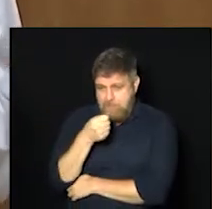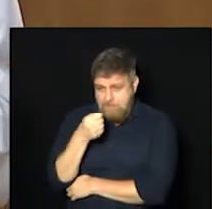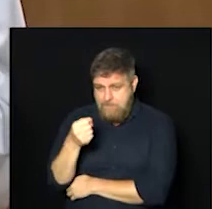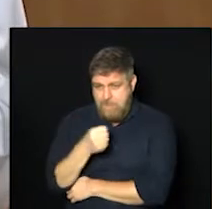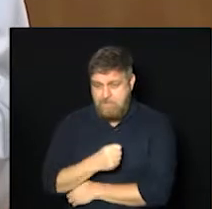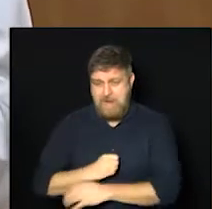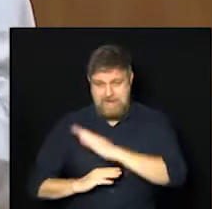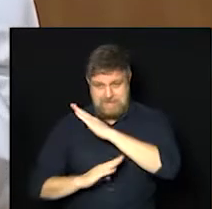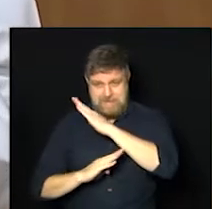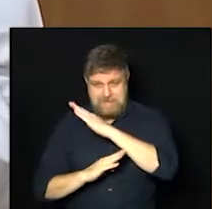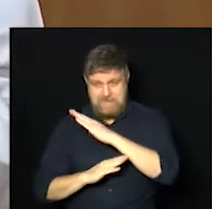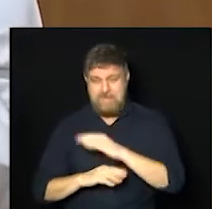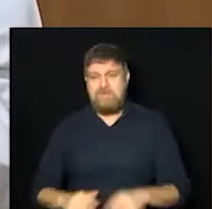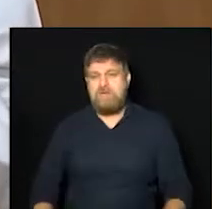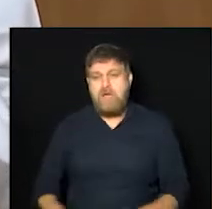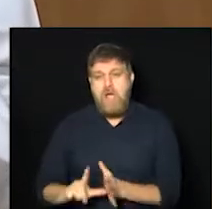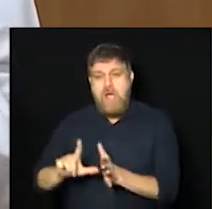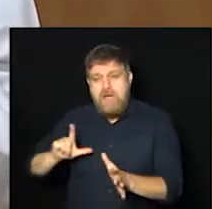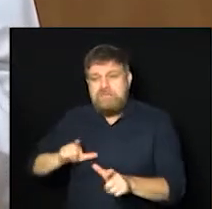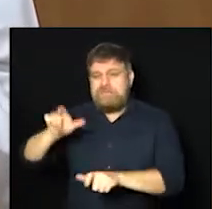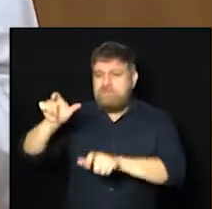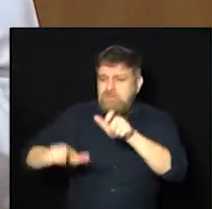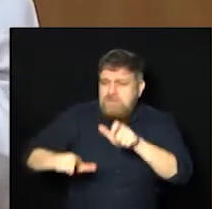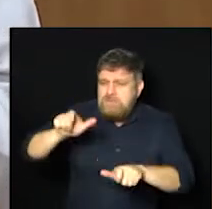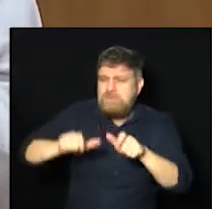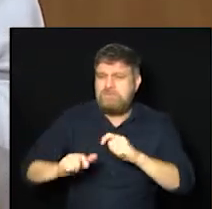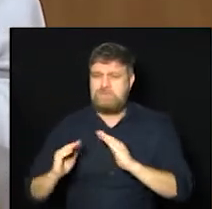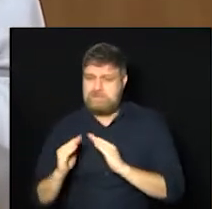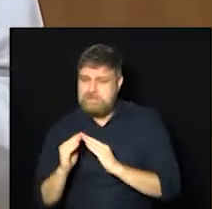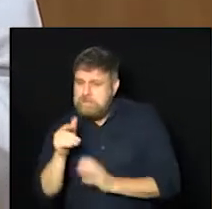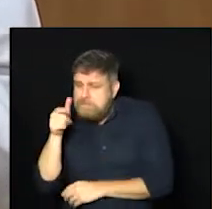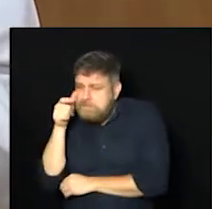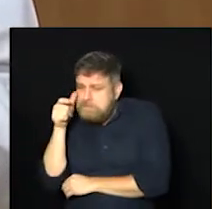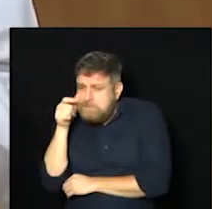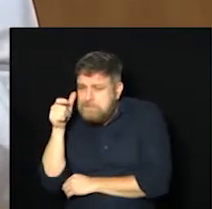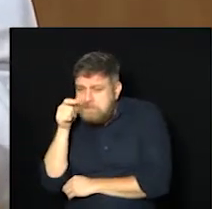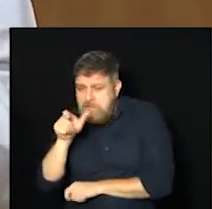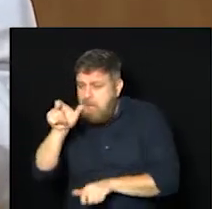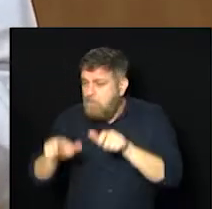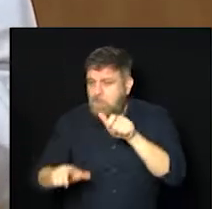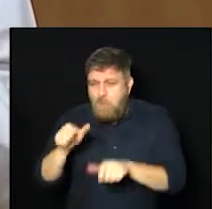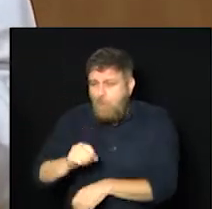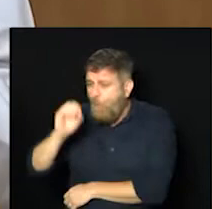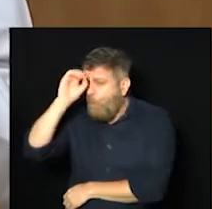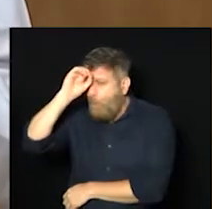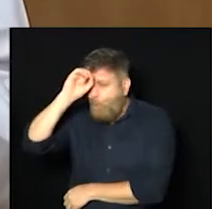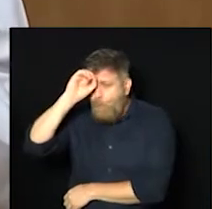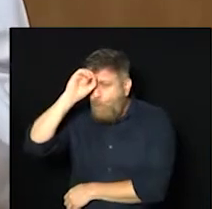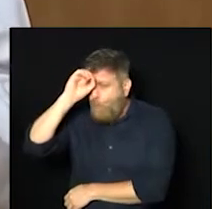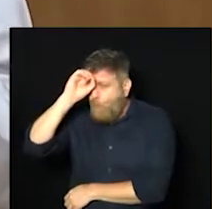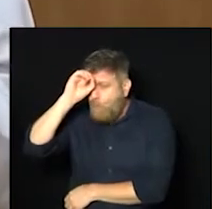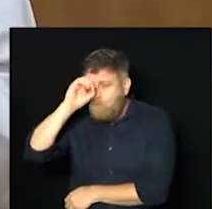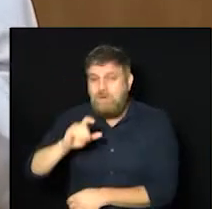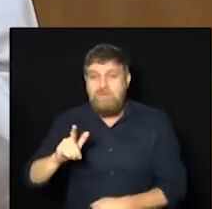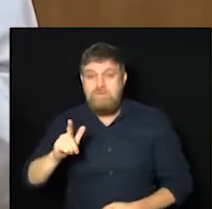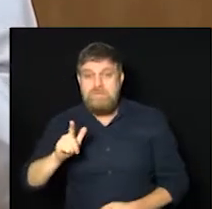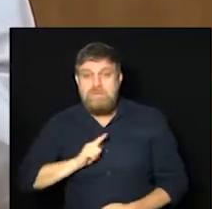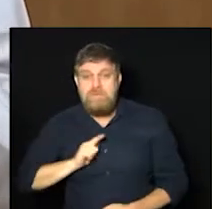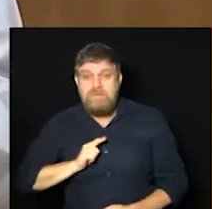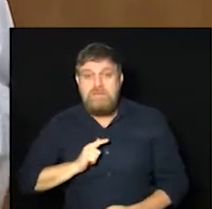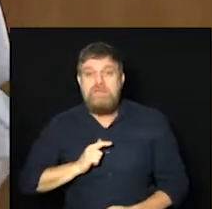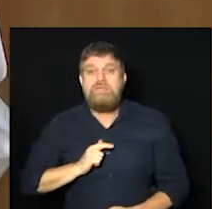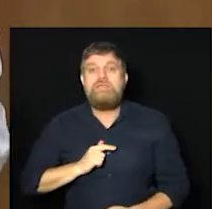Campinas. Antes, doutor, para o pessoal que está em casa, que muita gente não conhece muito a respeito, então tem origem no